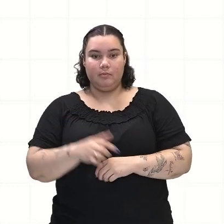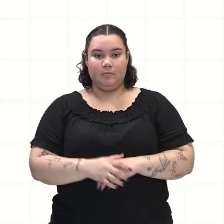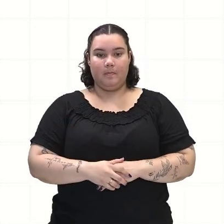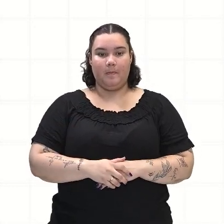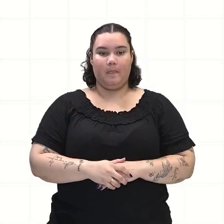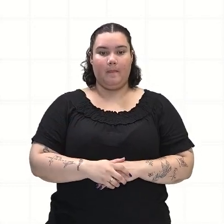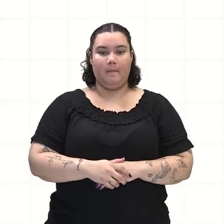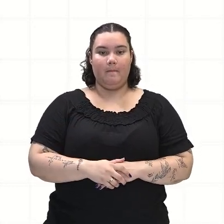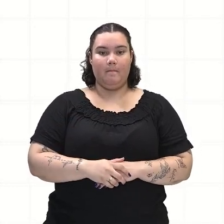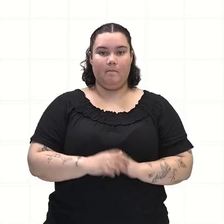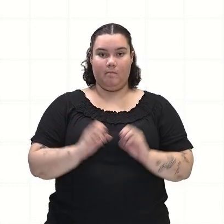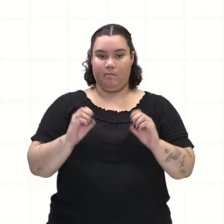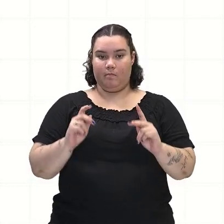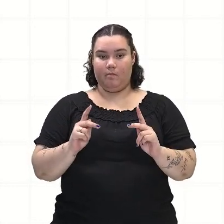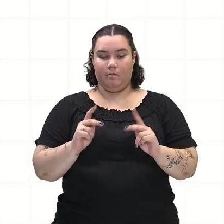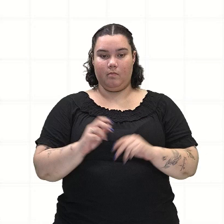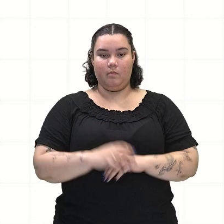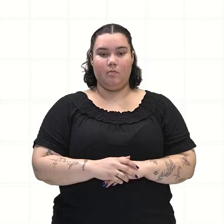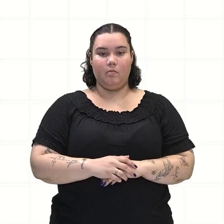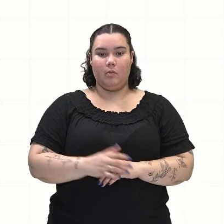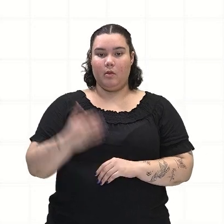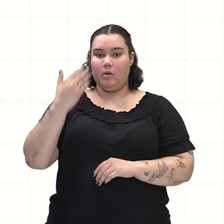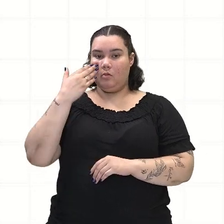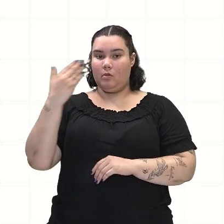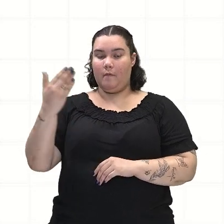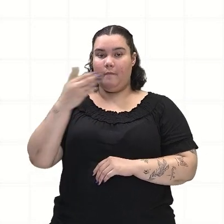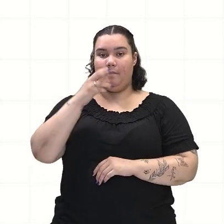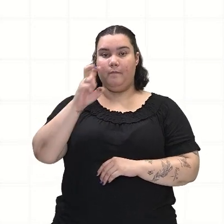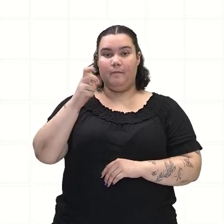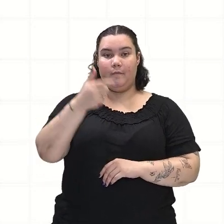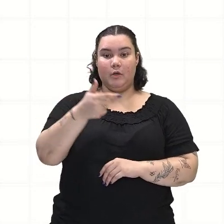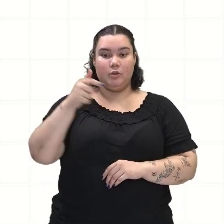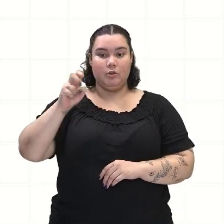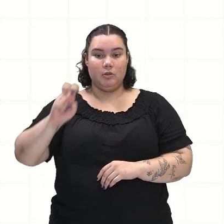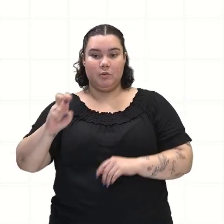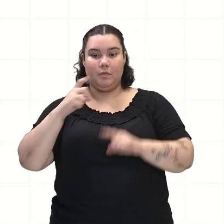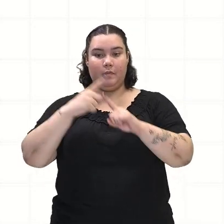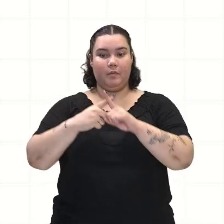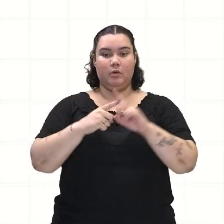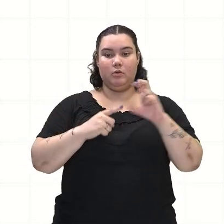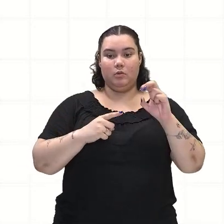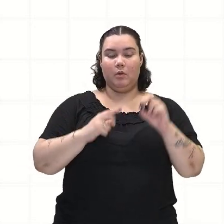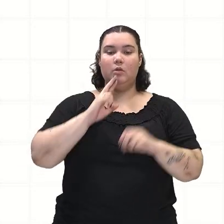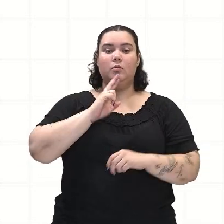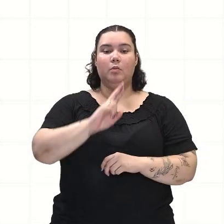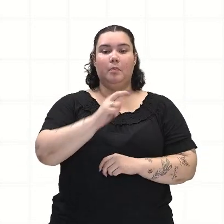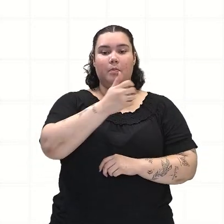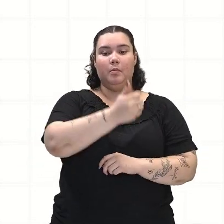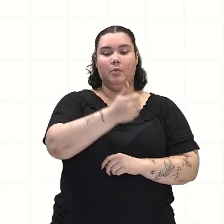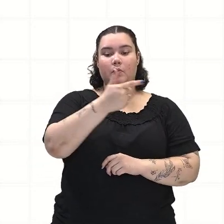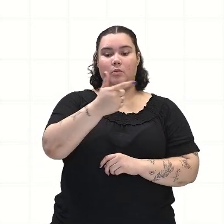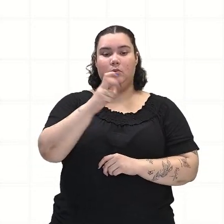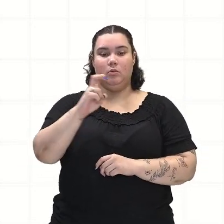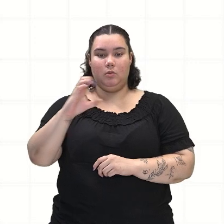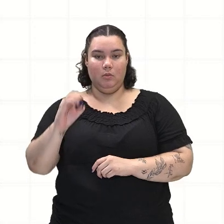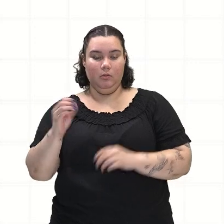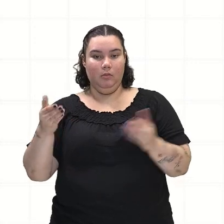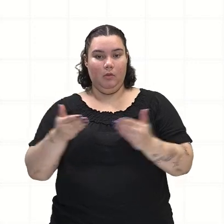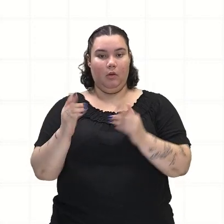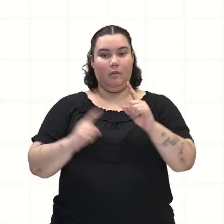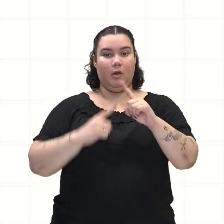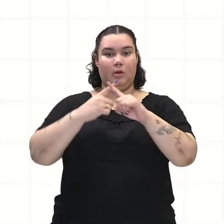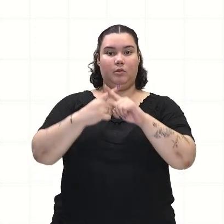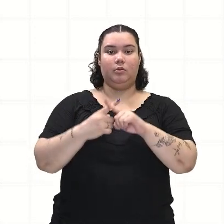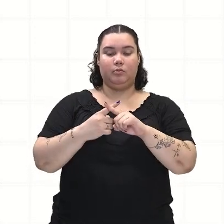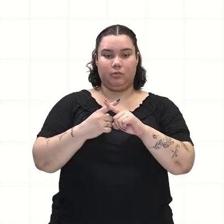12. Então, o produto de 25 por 50 dá 1.250. E agora eu vou